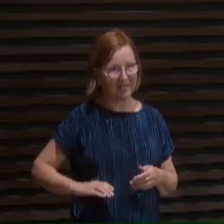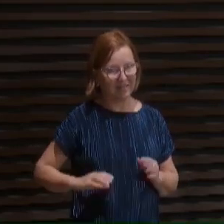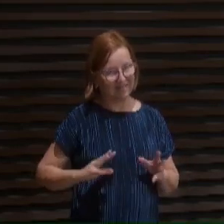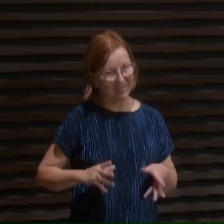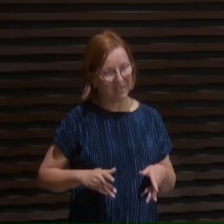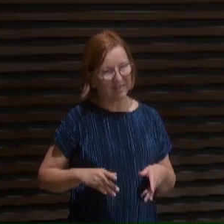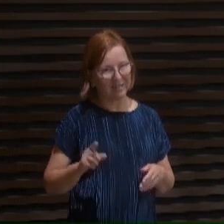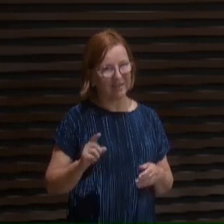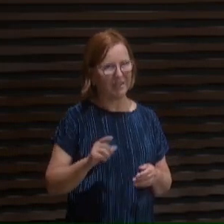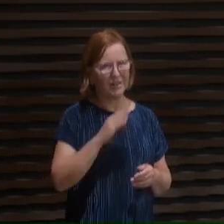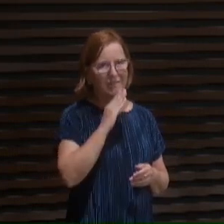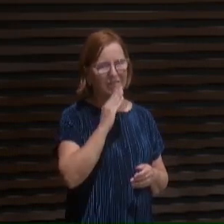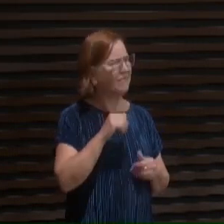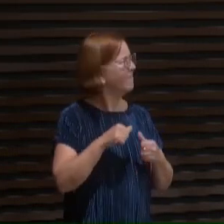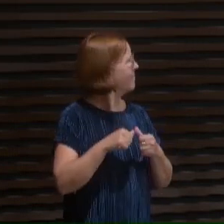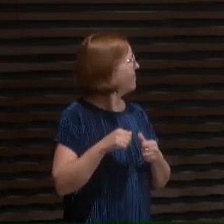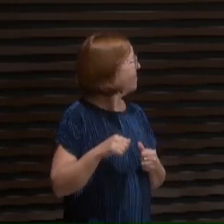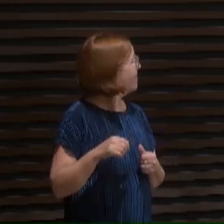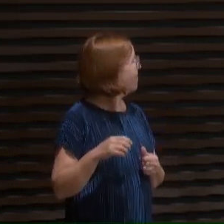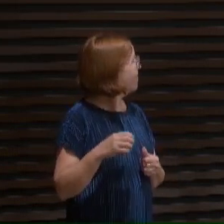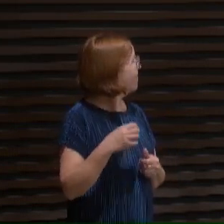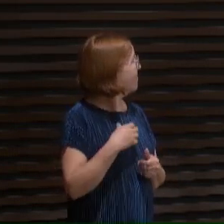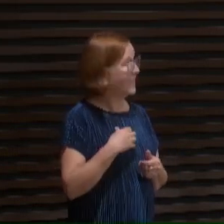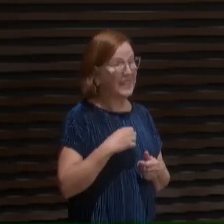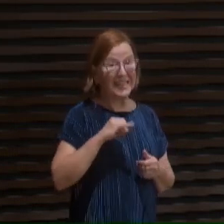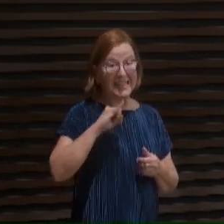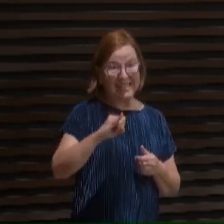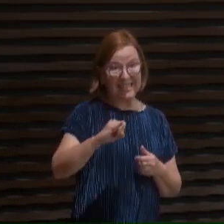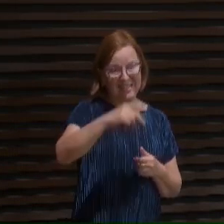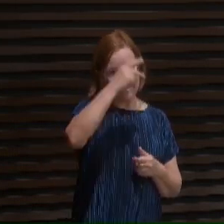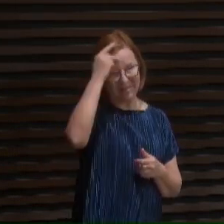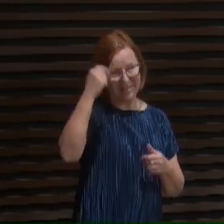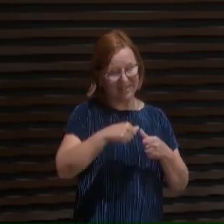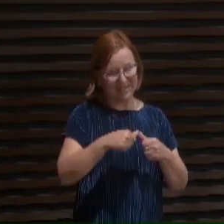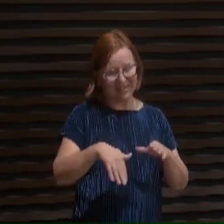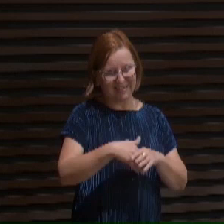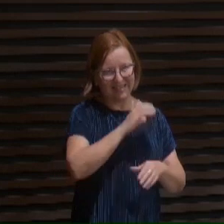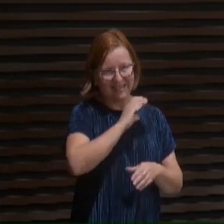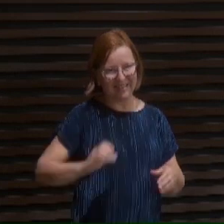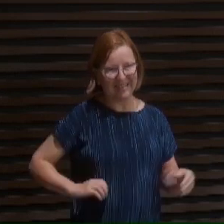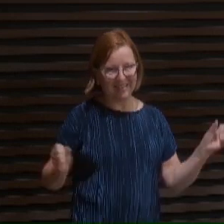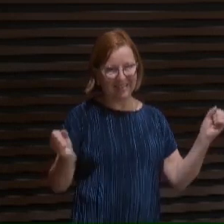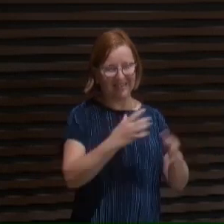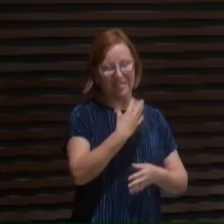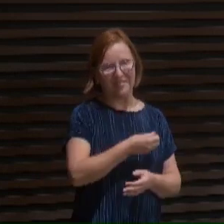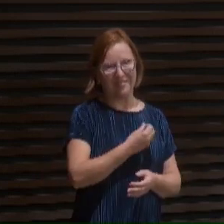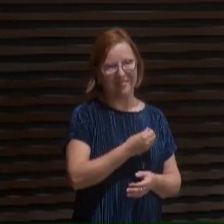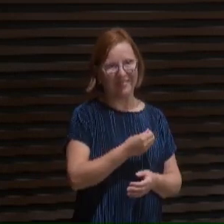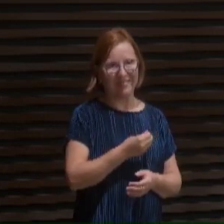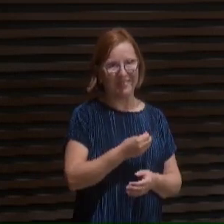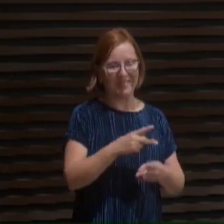modo. E assim, se alguém está em Cristo, nova